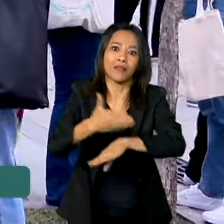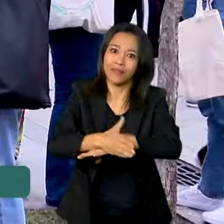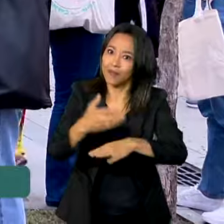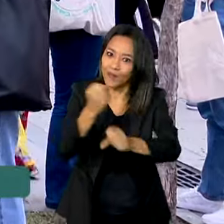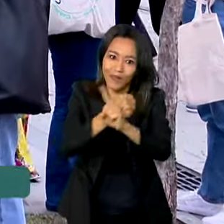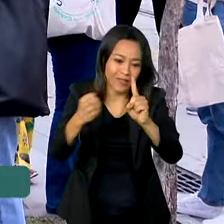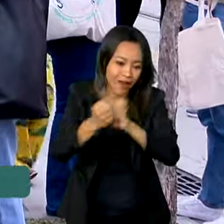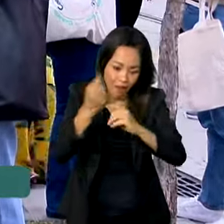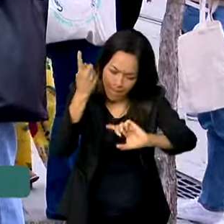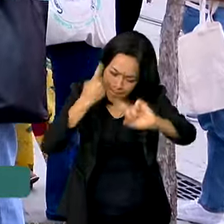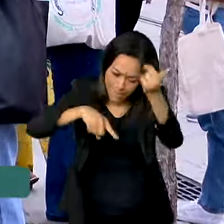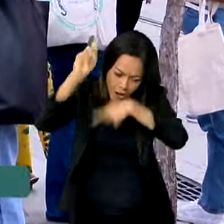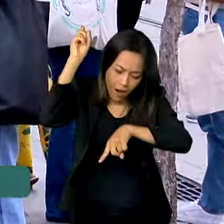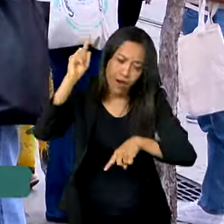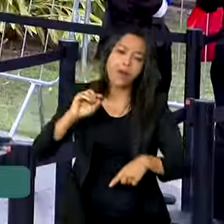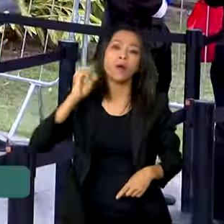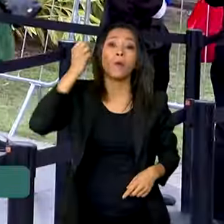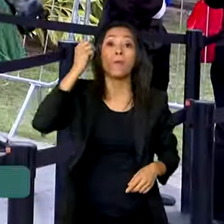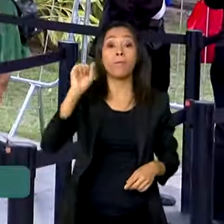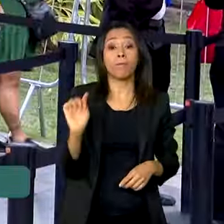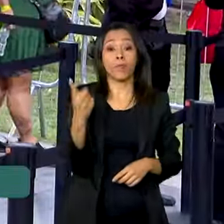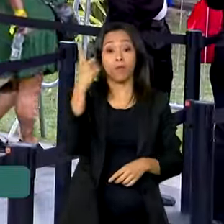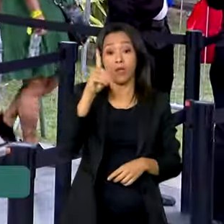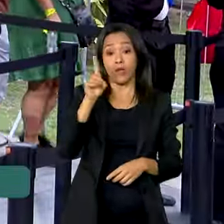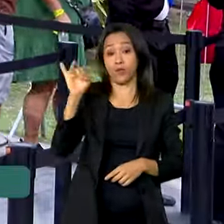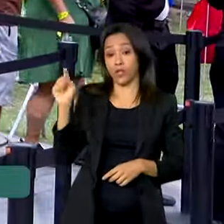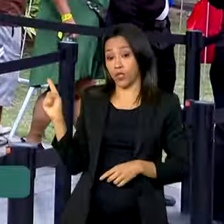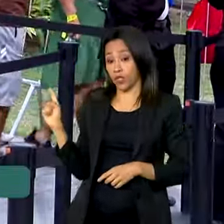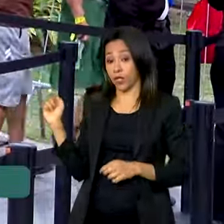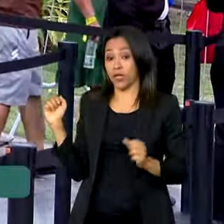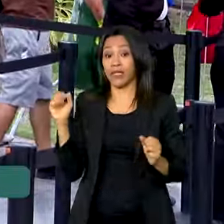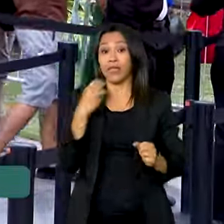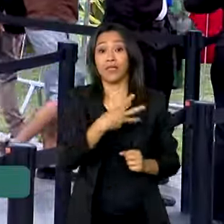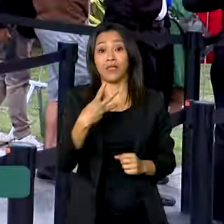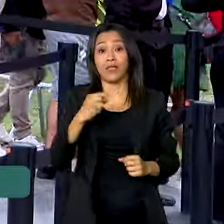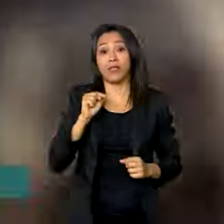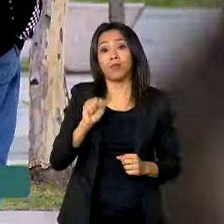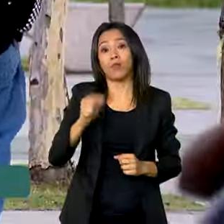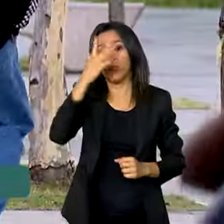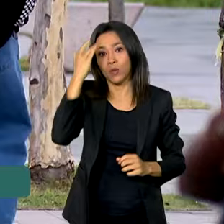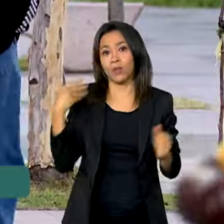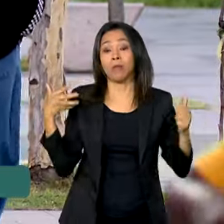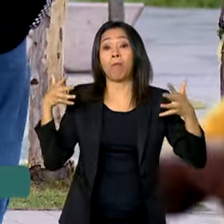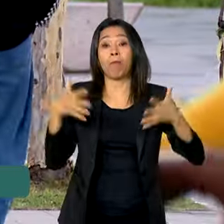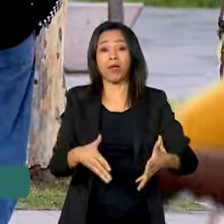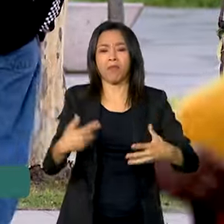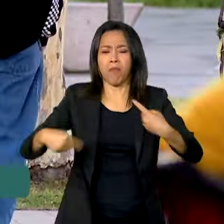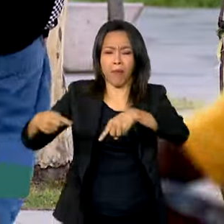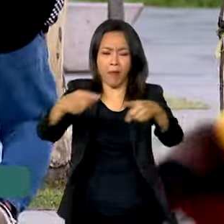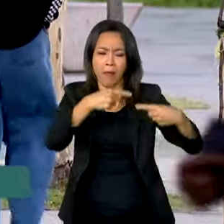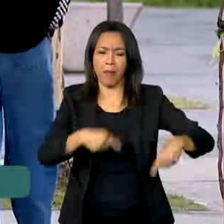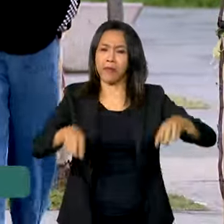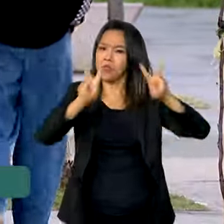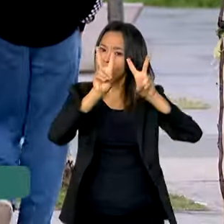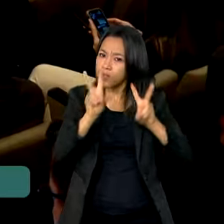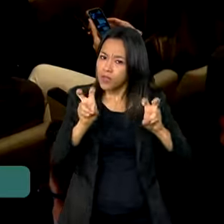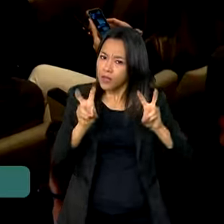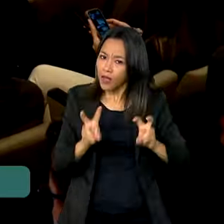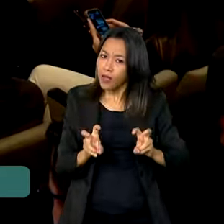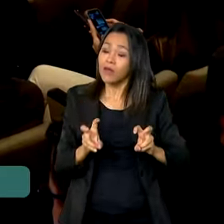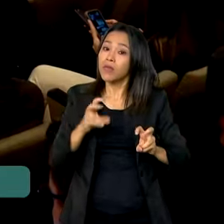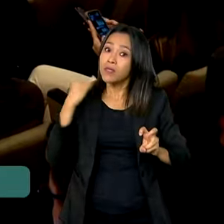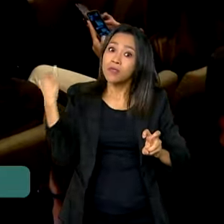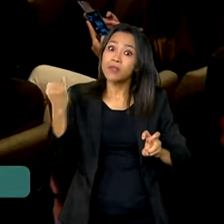discussões. Só no primeiro dia do evento, 33 mil pessoas participaram dos debates sobre os temas prioritários definidos